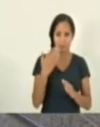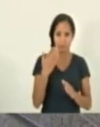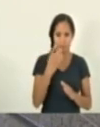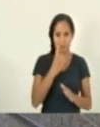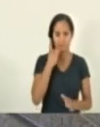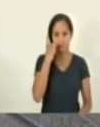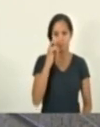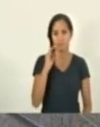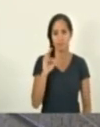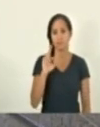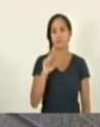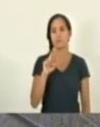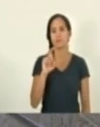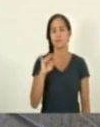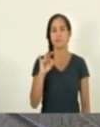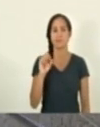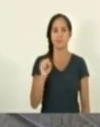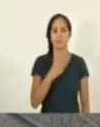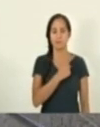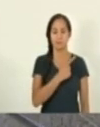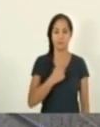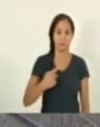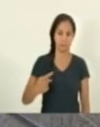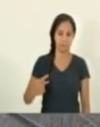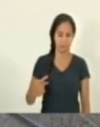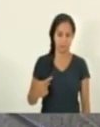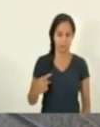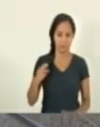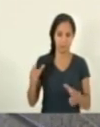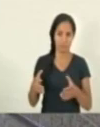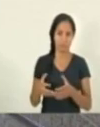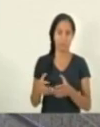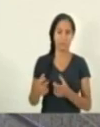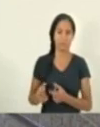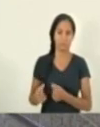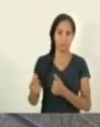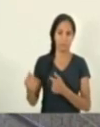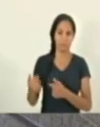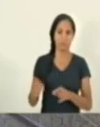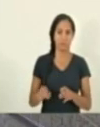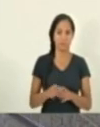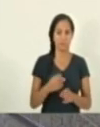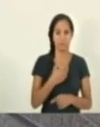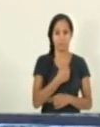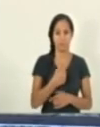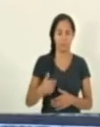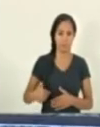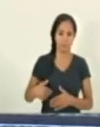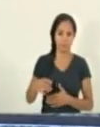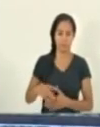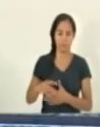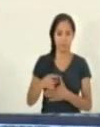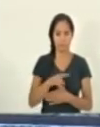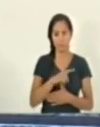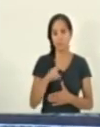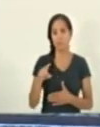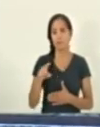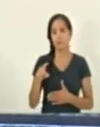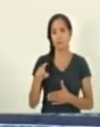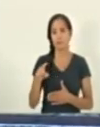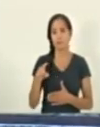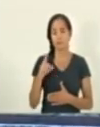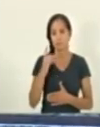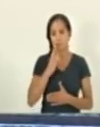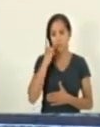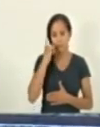deputado Freitas, que é o nosso presidente da Comissão de Finanças, do líder do governo, se os deputados que estão inscritos na fase